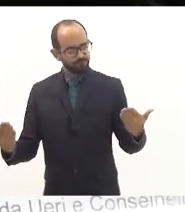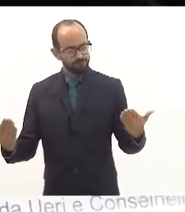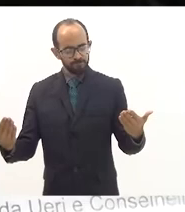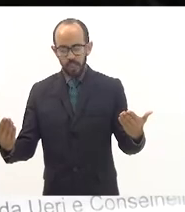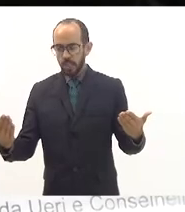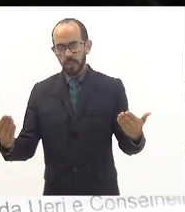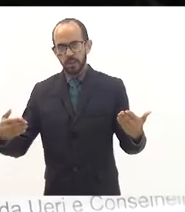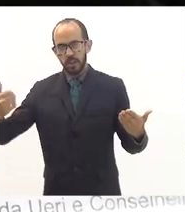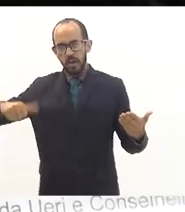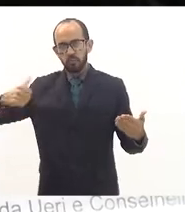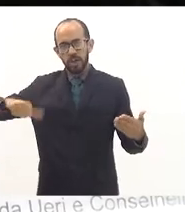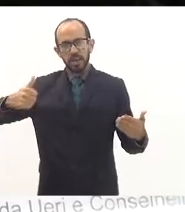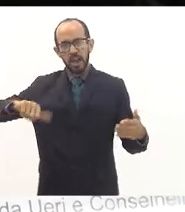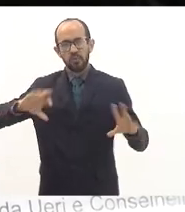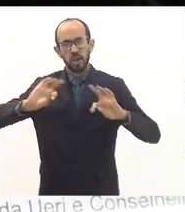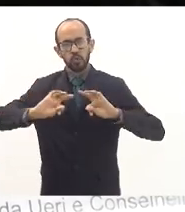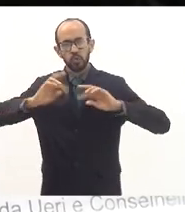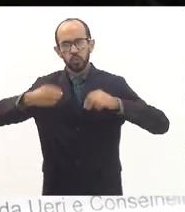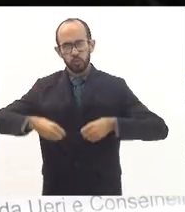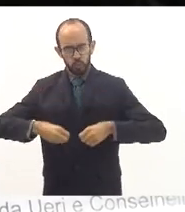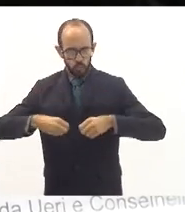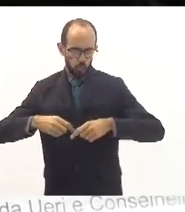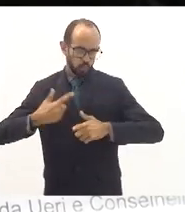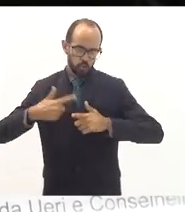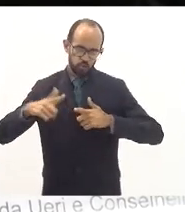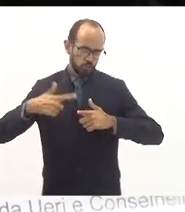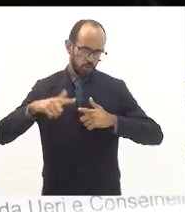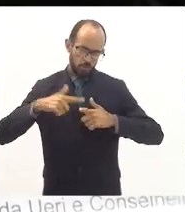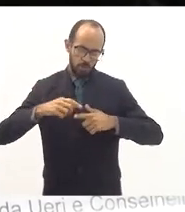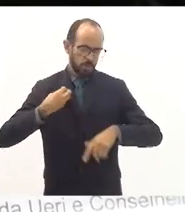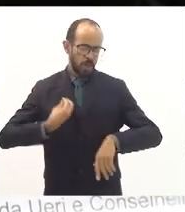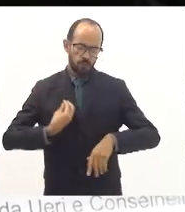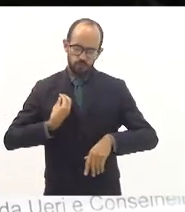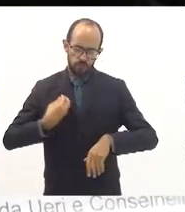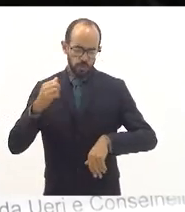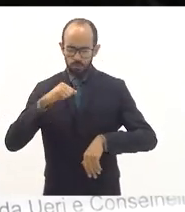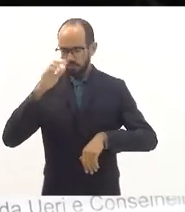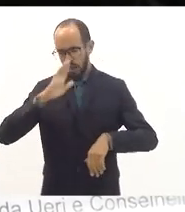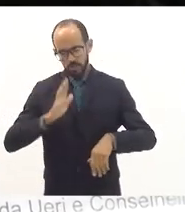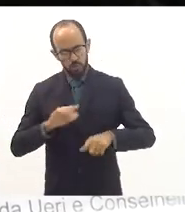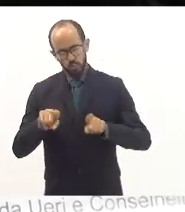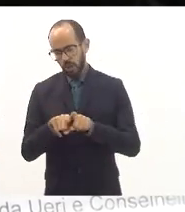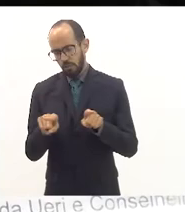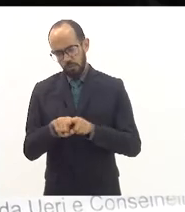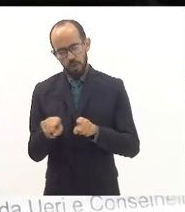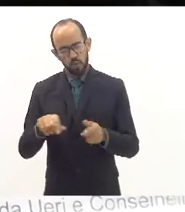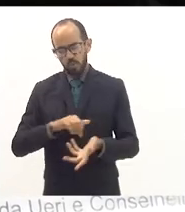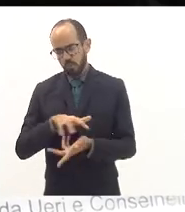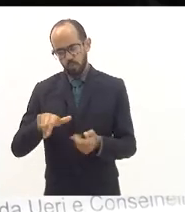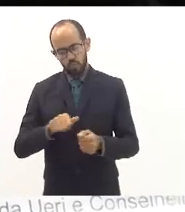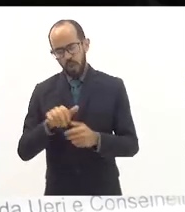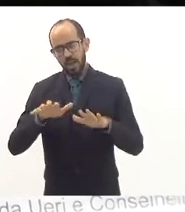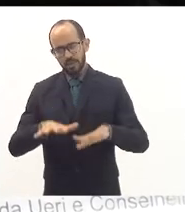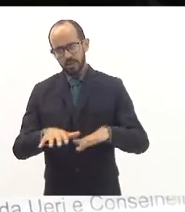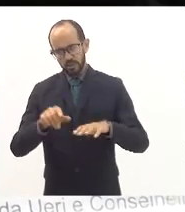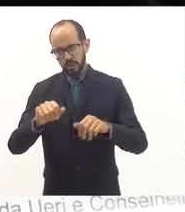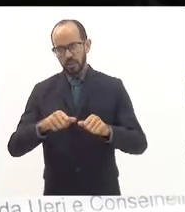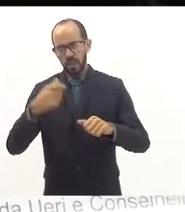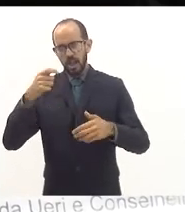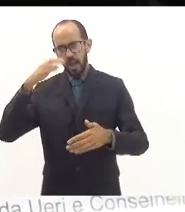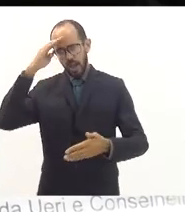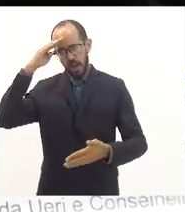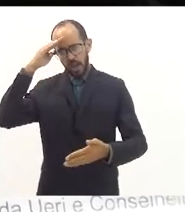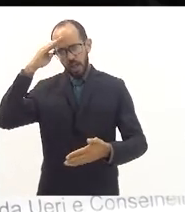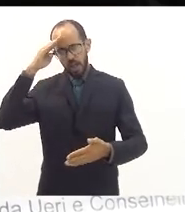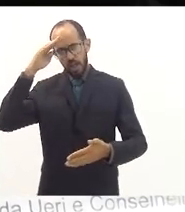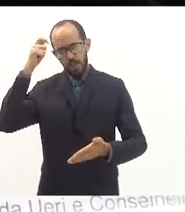ele avaliava todas as questões da vida brasileira e do mundo. Assim, a ditadura não prestava